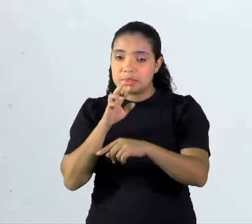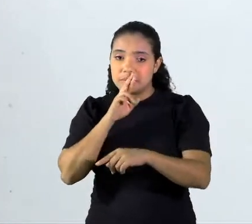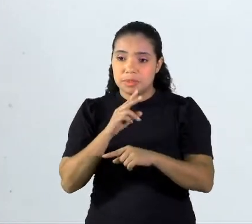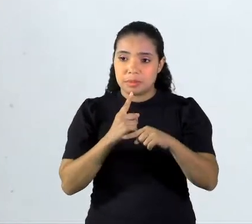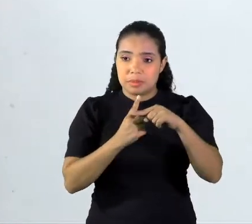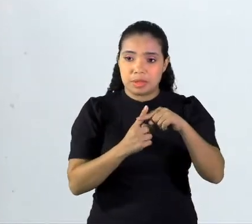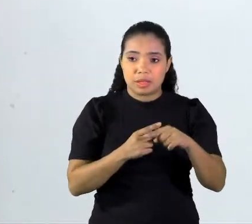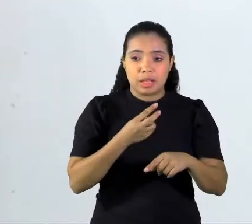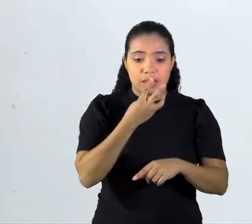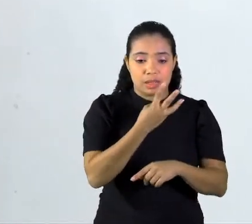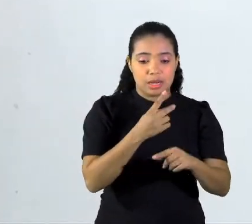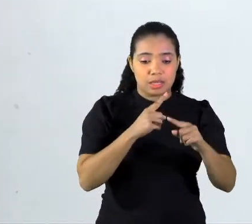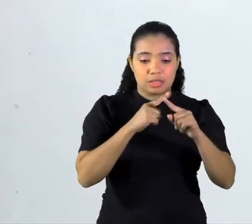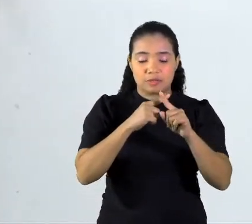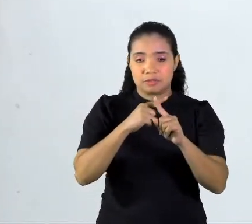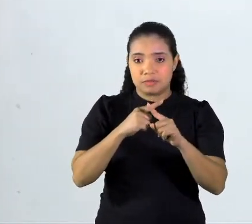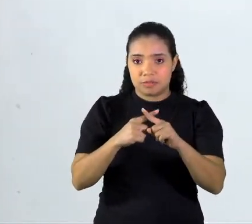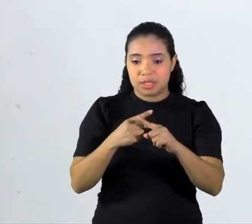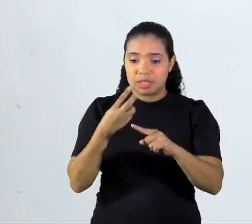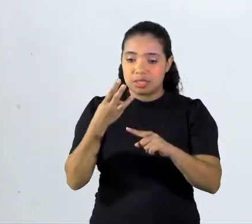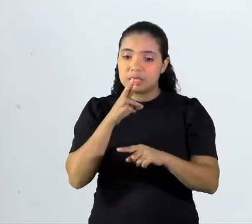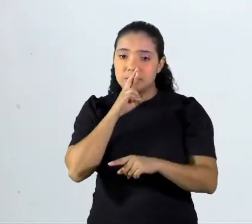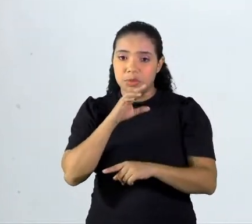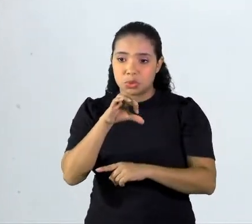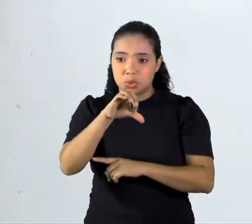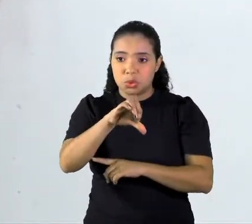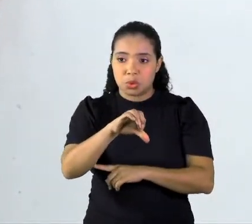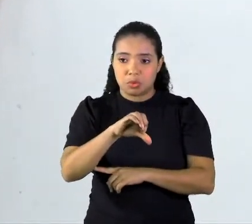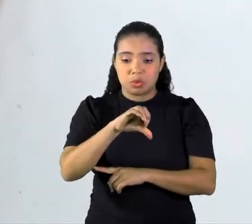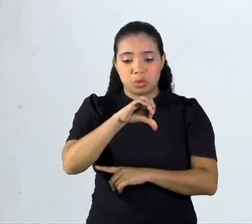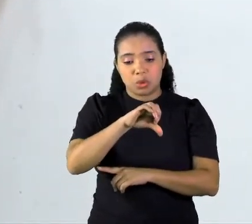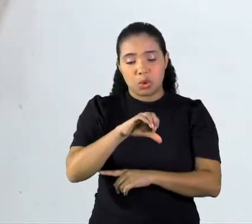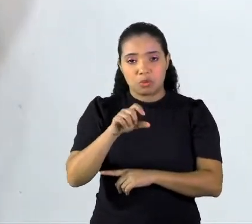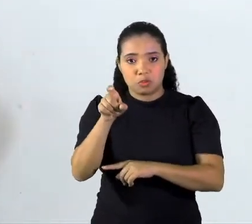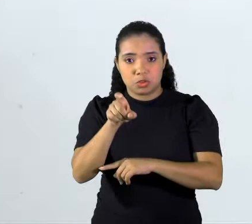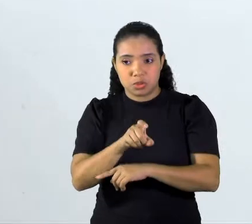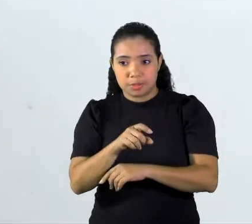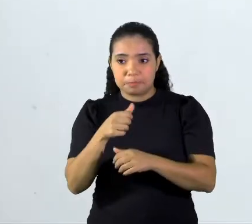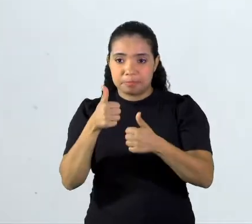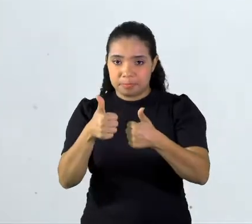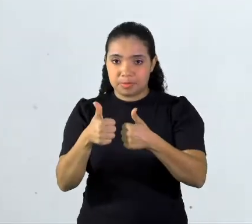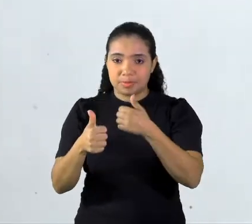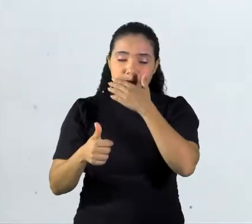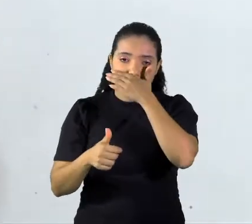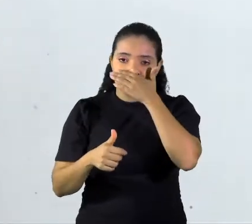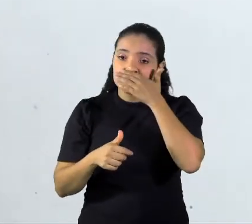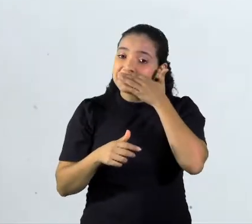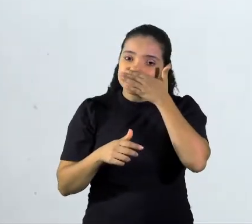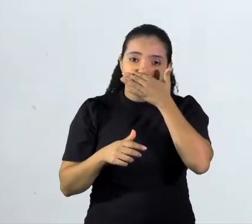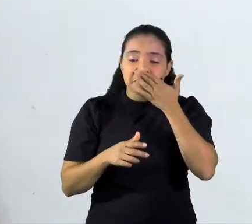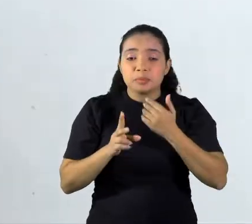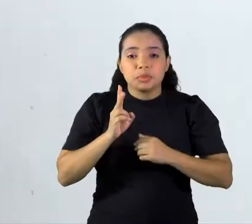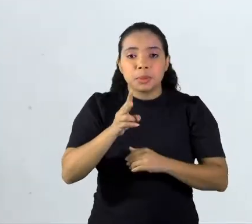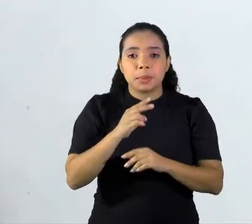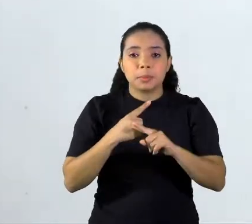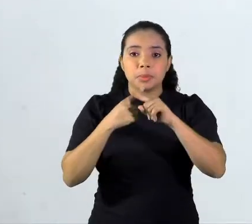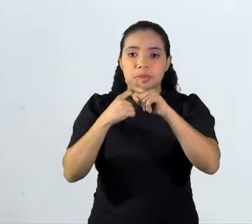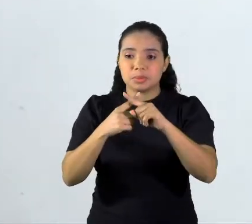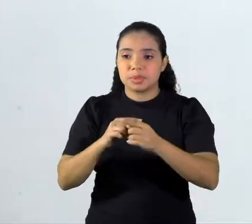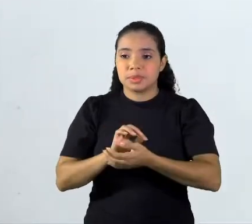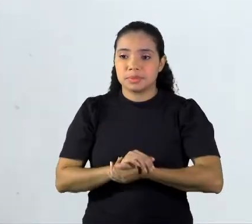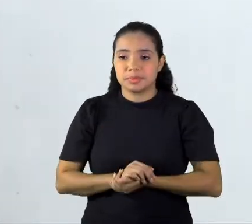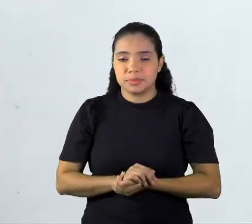dá 9. 3 vezes x vai ficar o x aqui, não é isso? Lembrando que eu sempre vou multiplicar nessa ordem, sinal